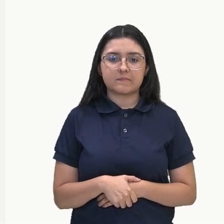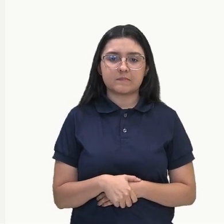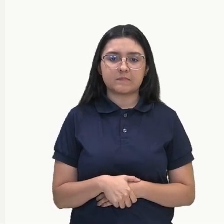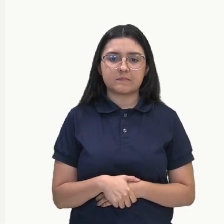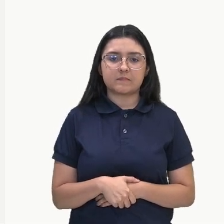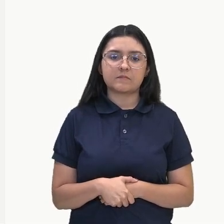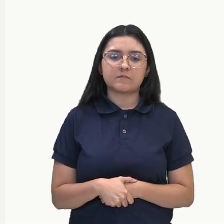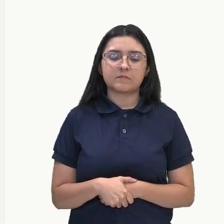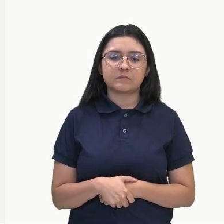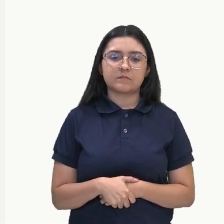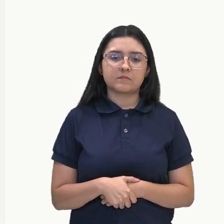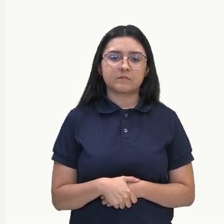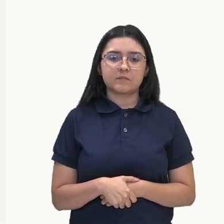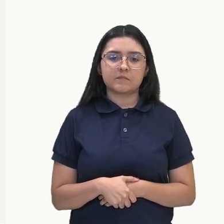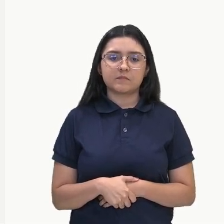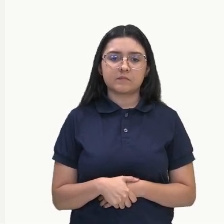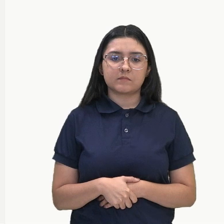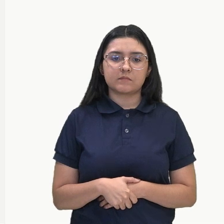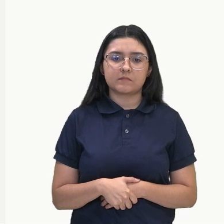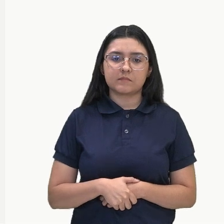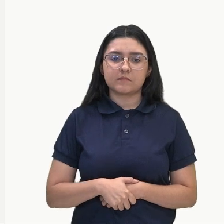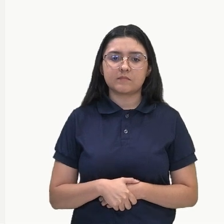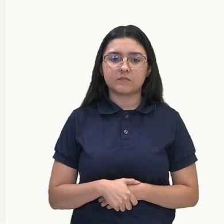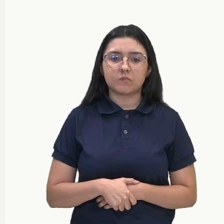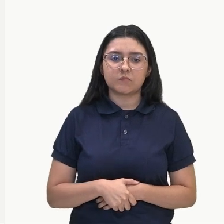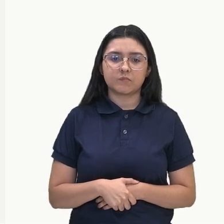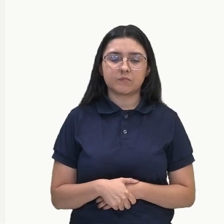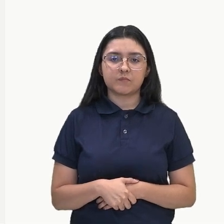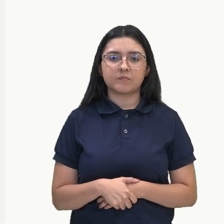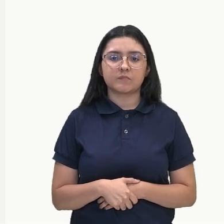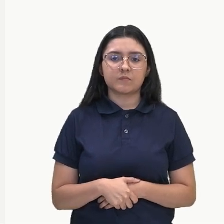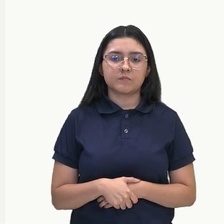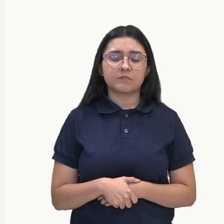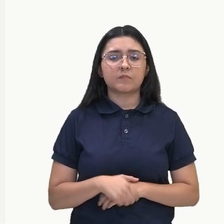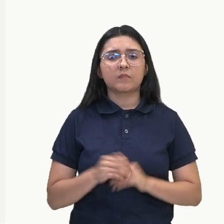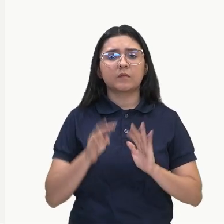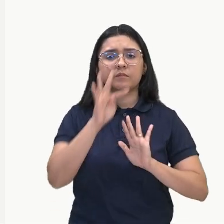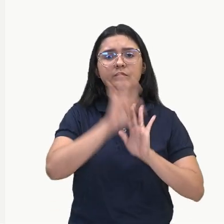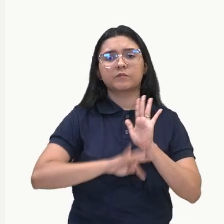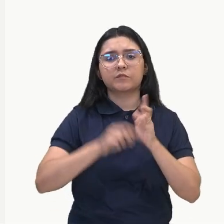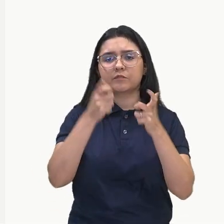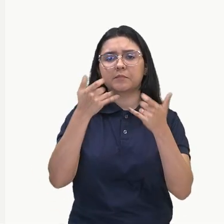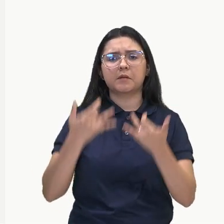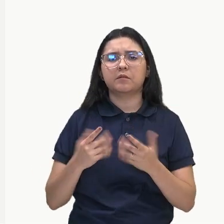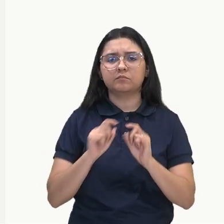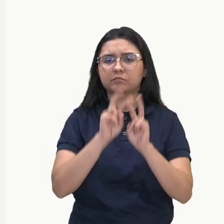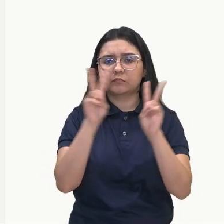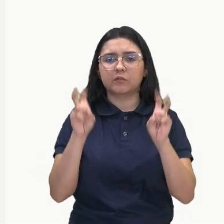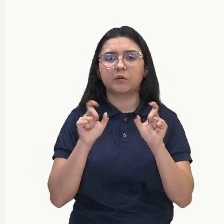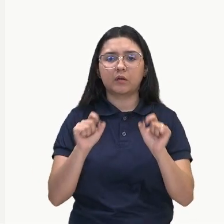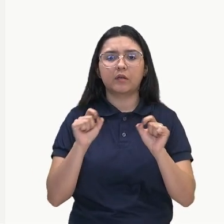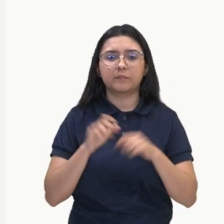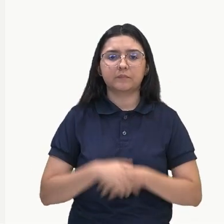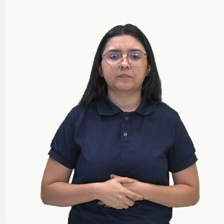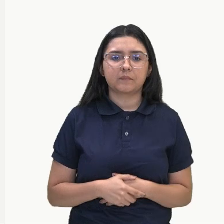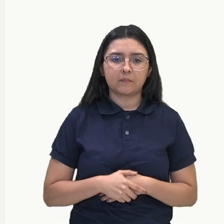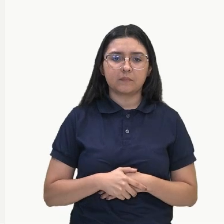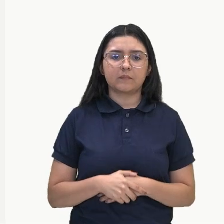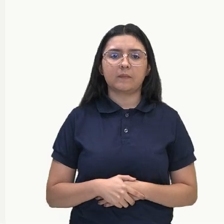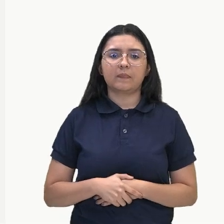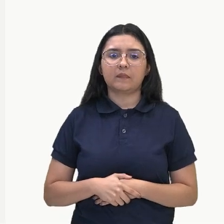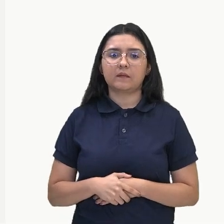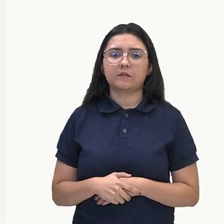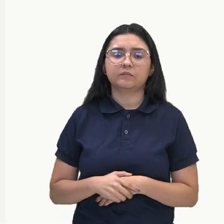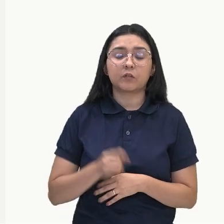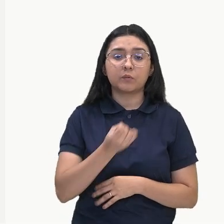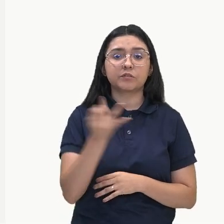The earth is counting on it. Então, ele está falando aqui sobre o número